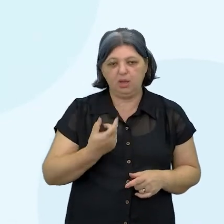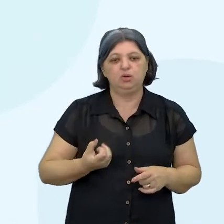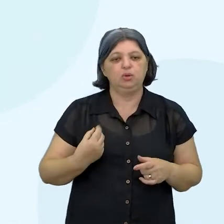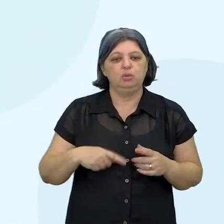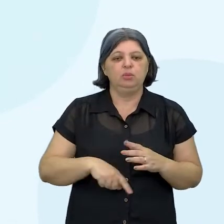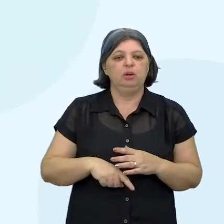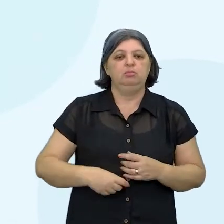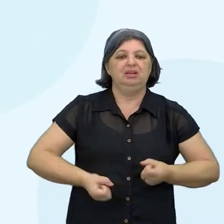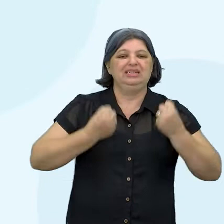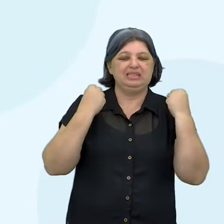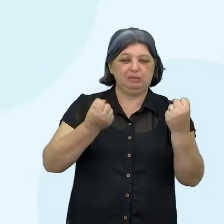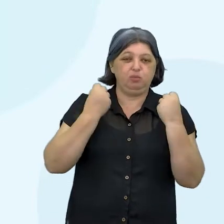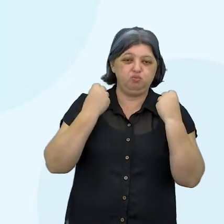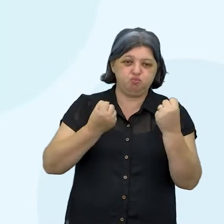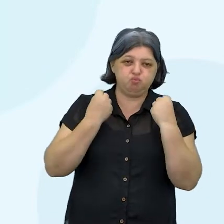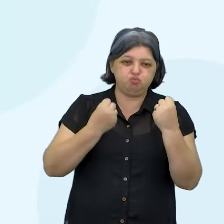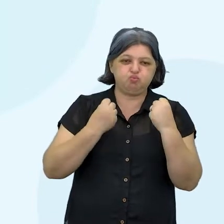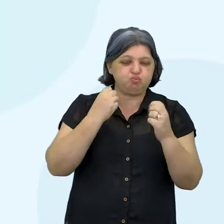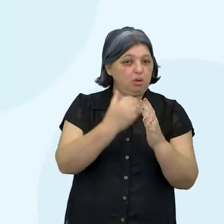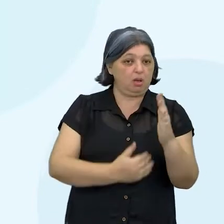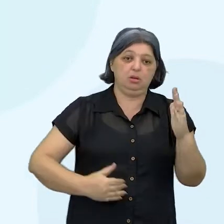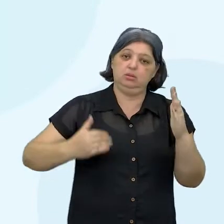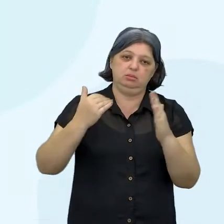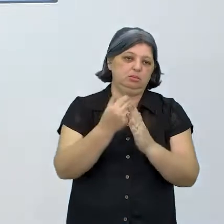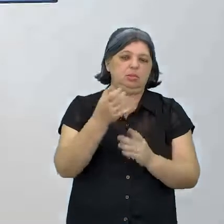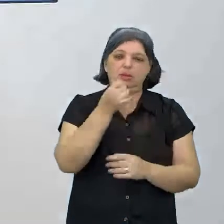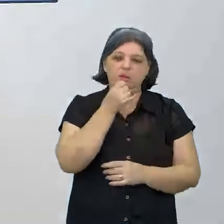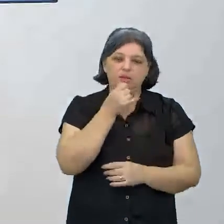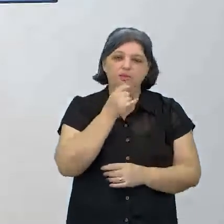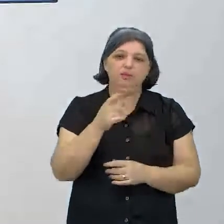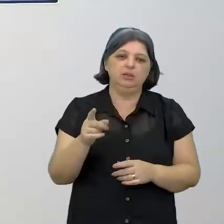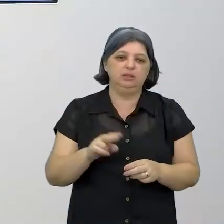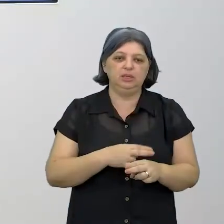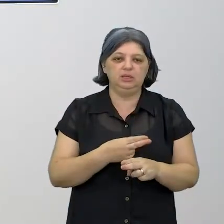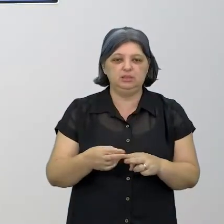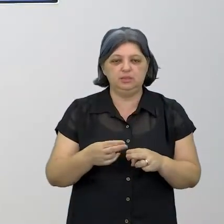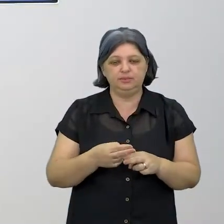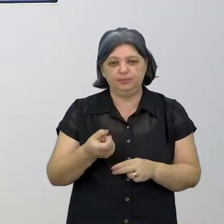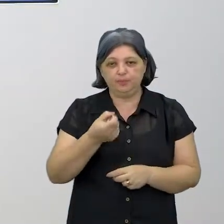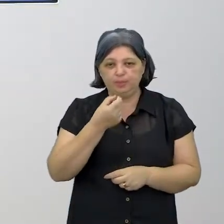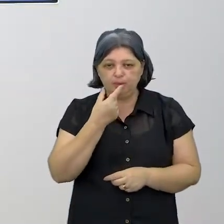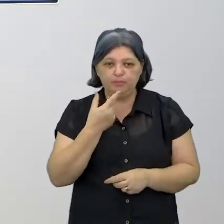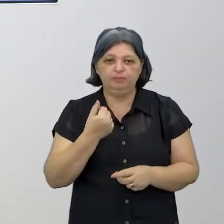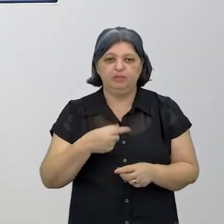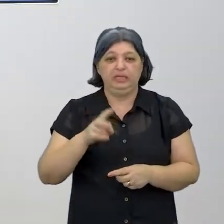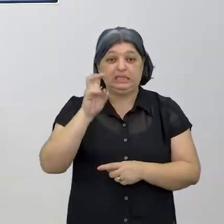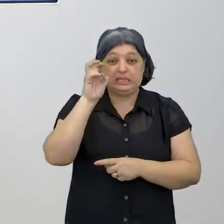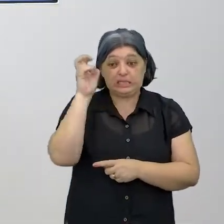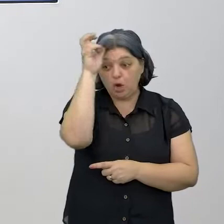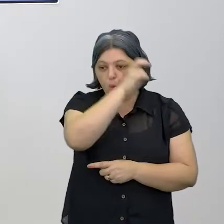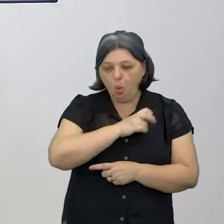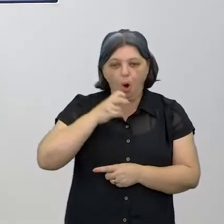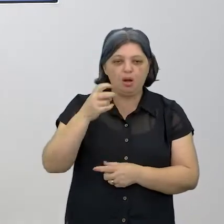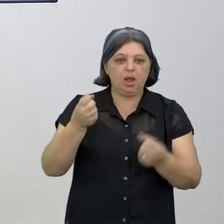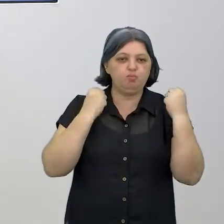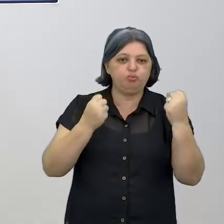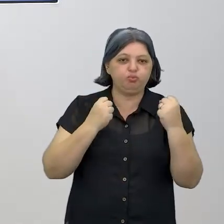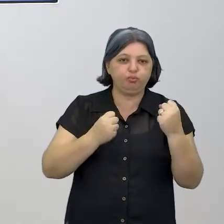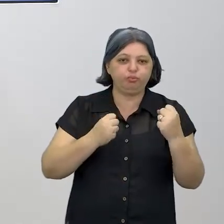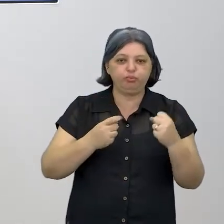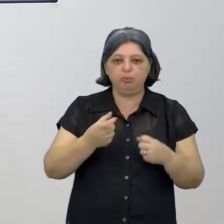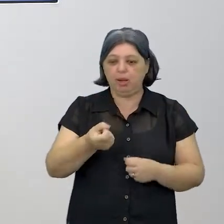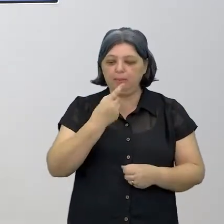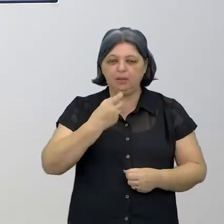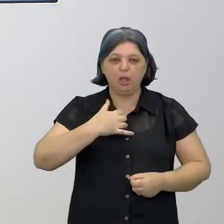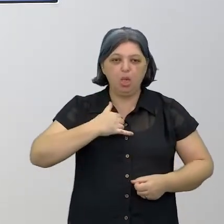de exercício, porque assim, eu comi um brigadeiro, então amanhã eu tenho que passar 5 horas na academia, eu vou tomar um laxante, um